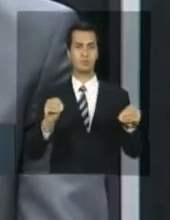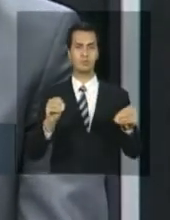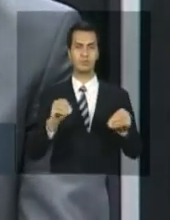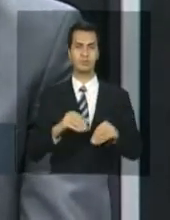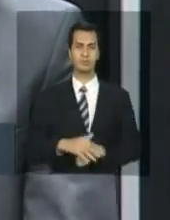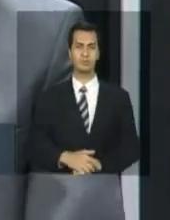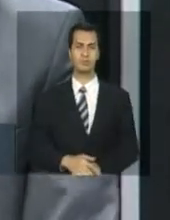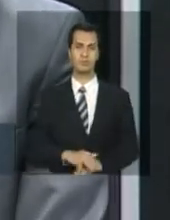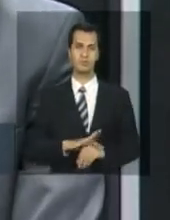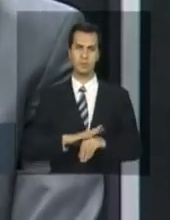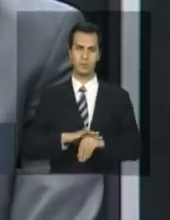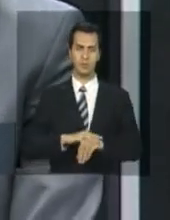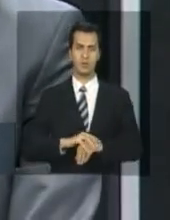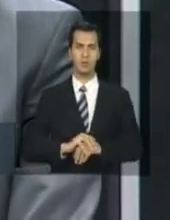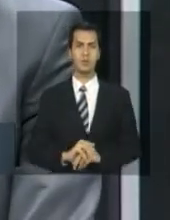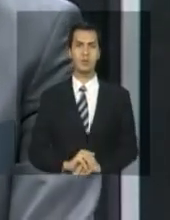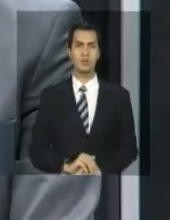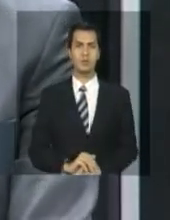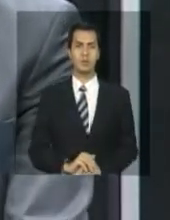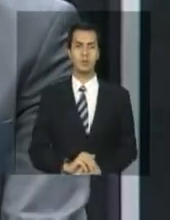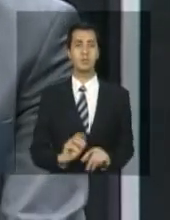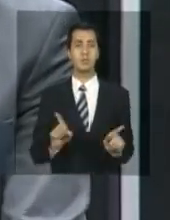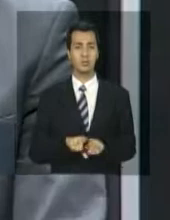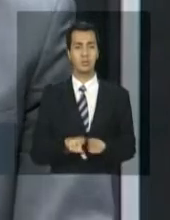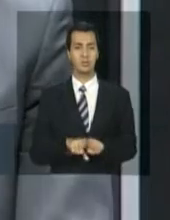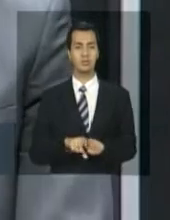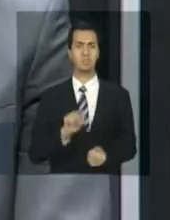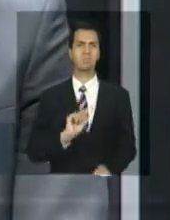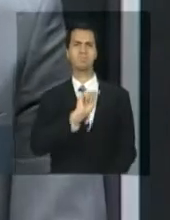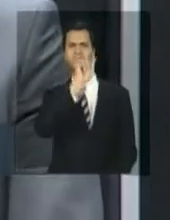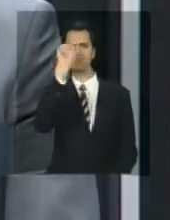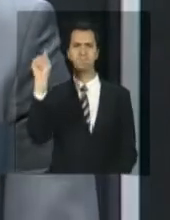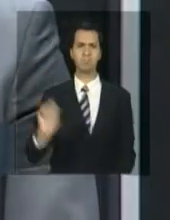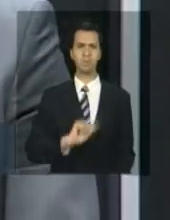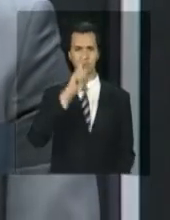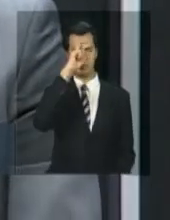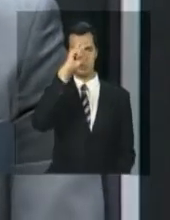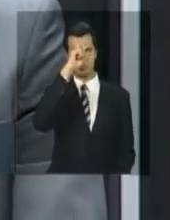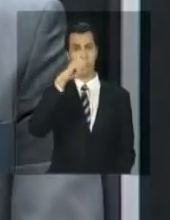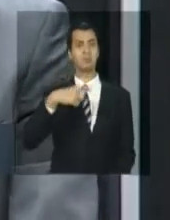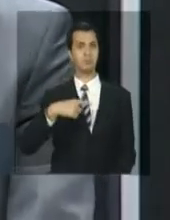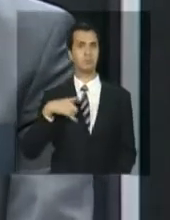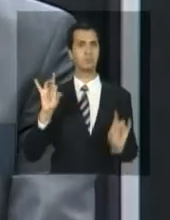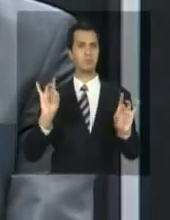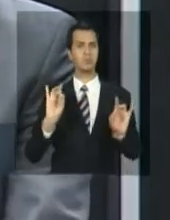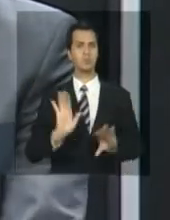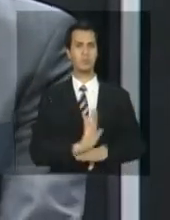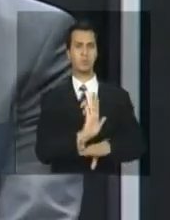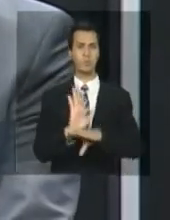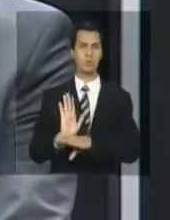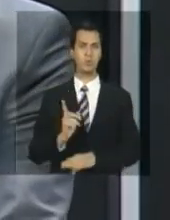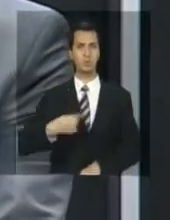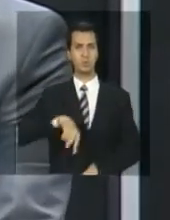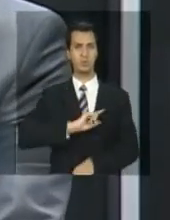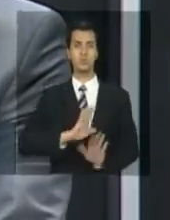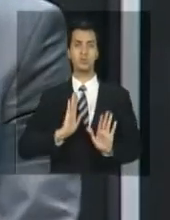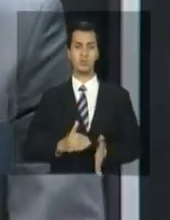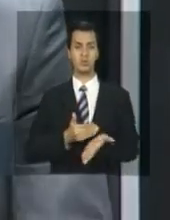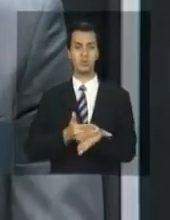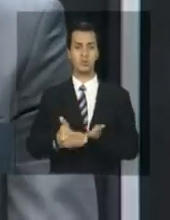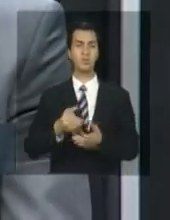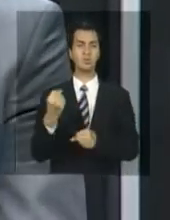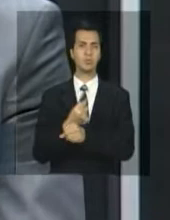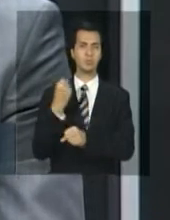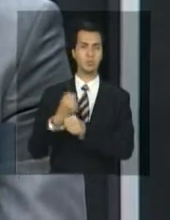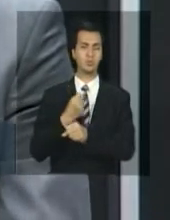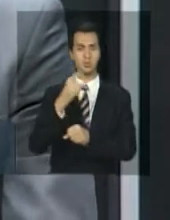A rede de atendimento da saúde também recebeu especial atenção. Iniciamos a reforma e a expansão